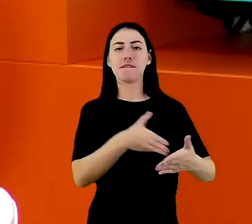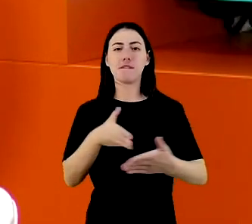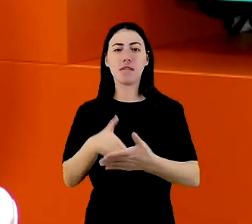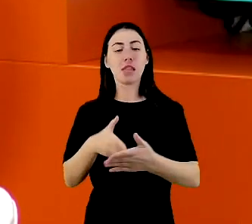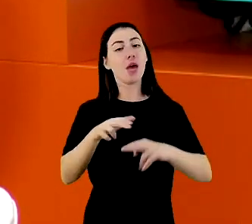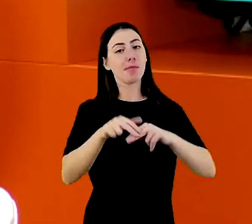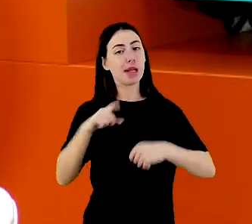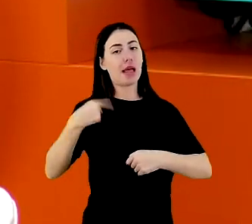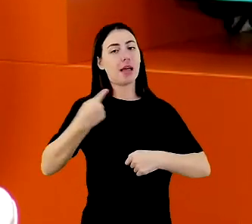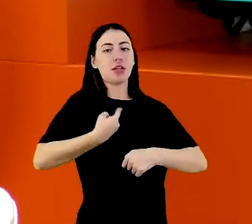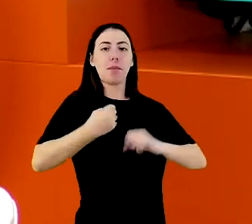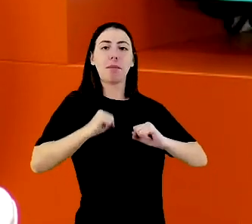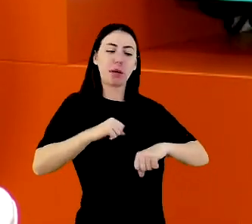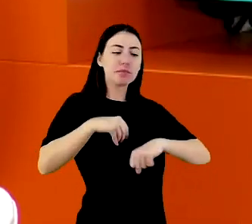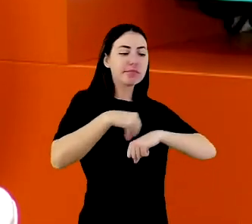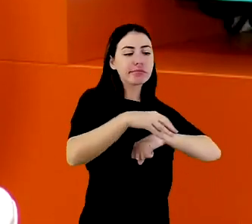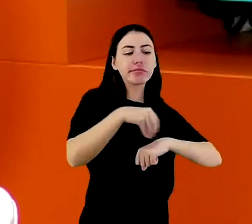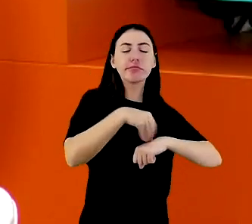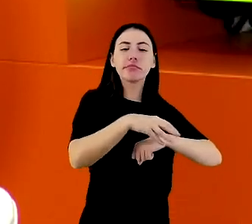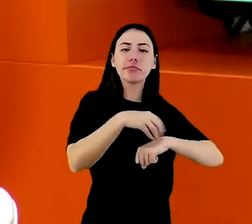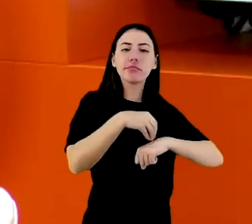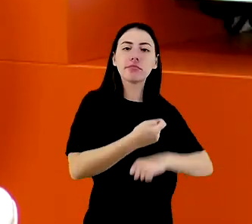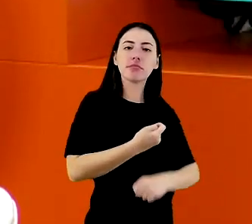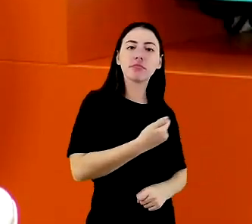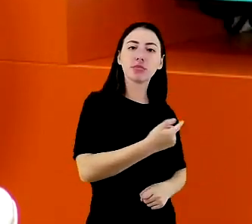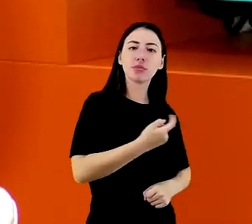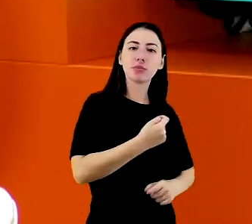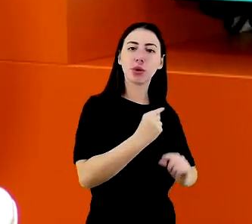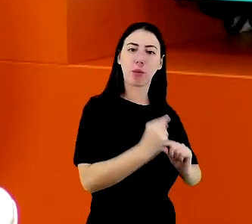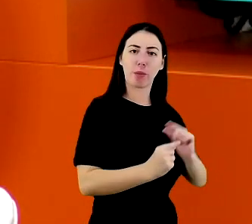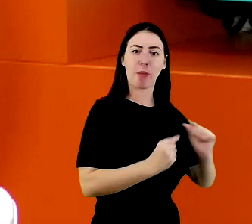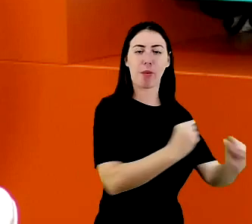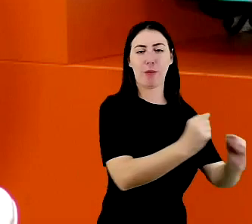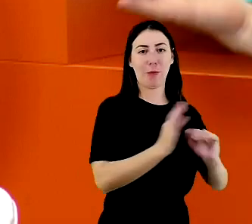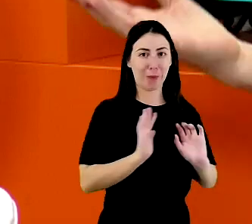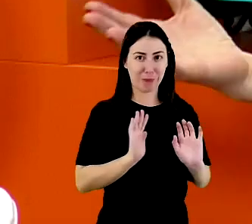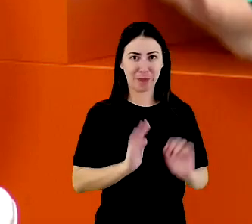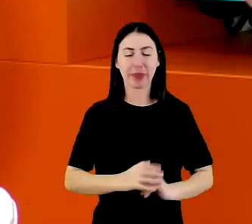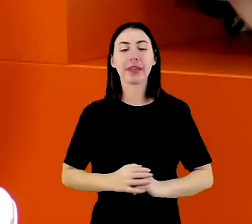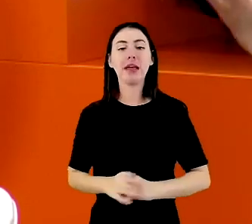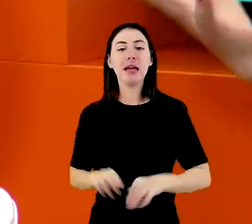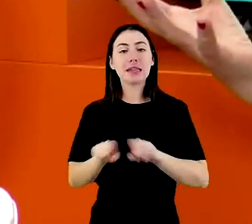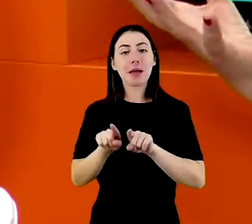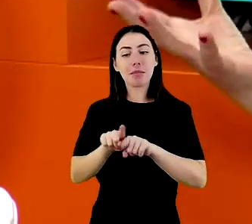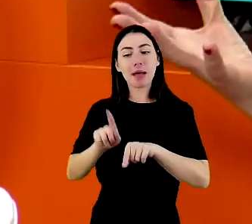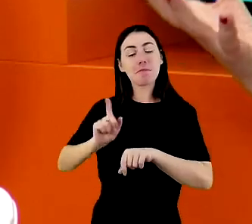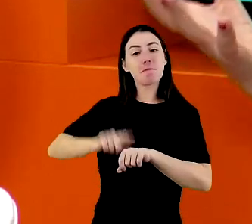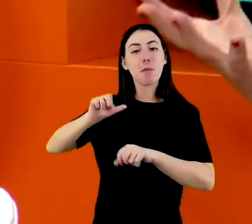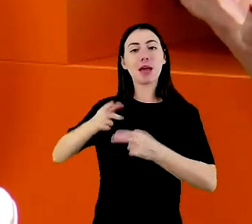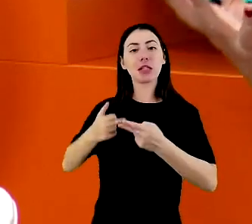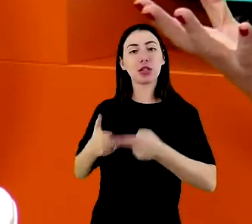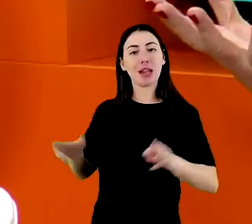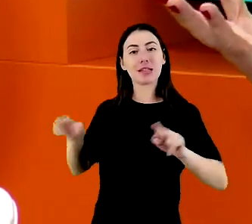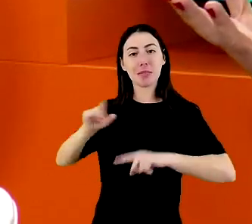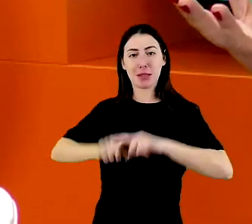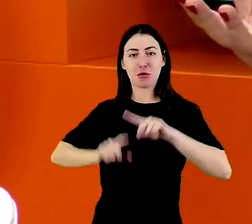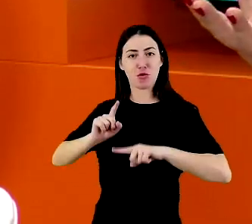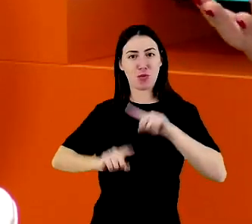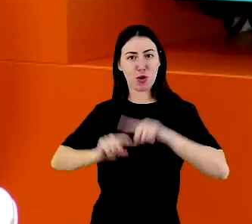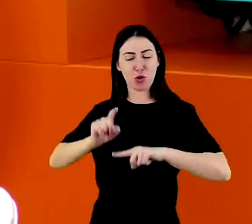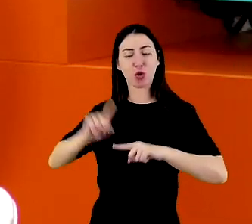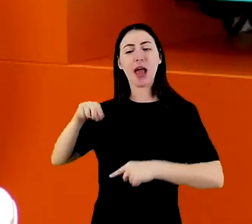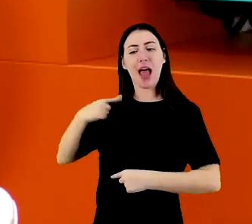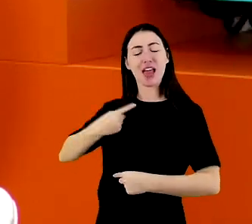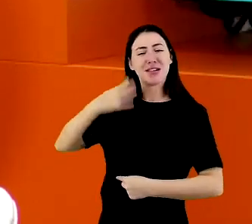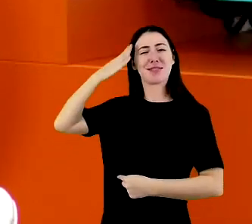produto, é pensar, cara, eu não sou dono da verdade. Né? Para a gente que está inserido no negócio é muito simples.